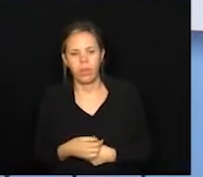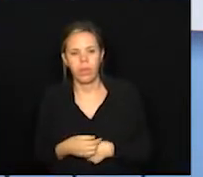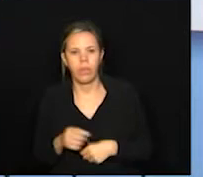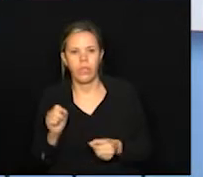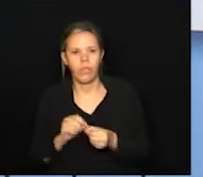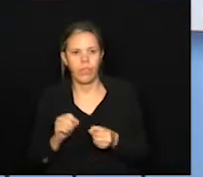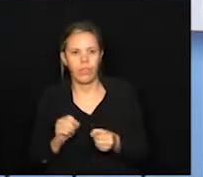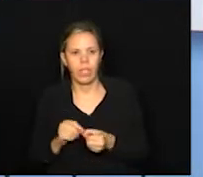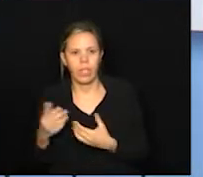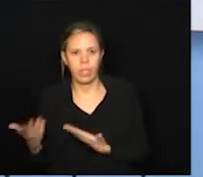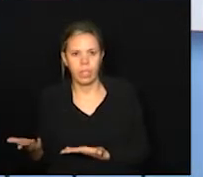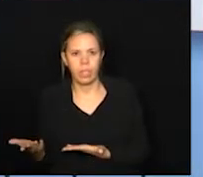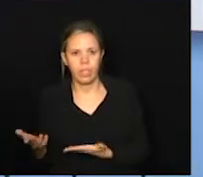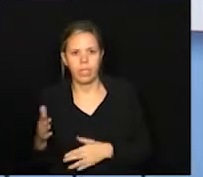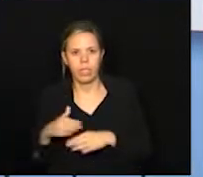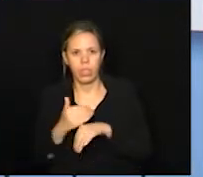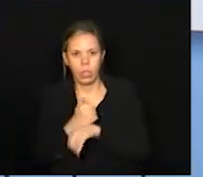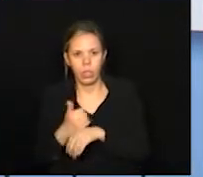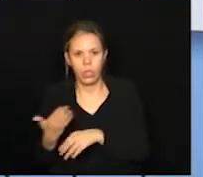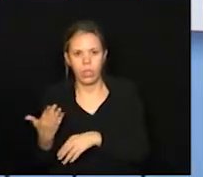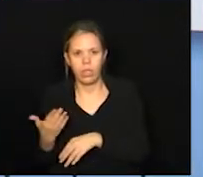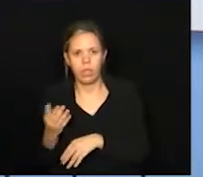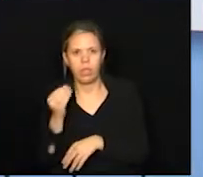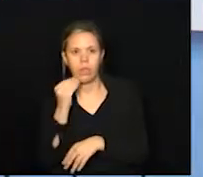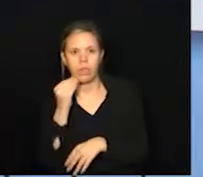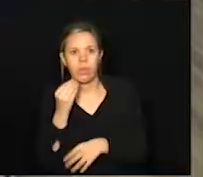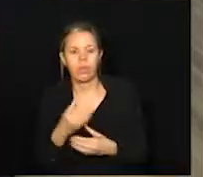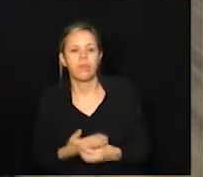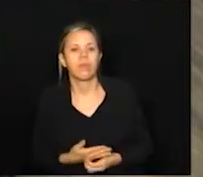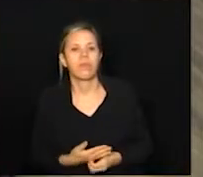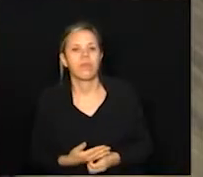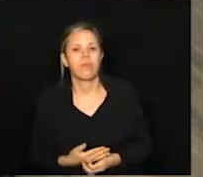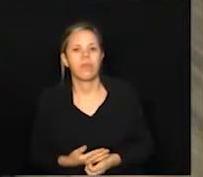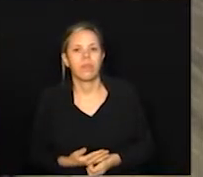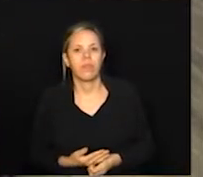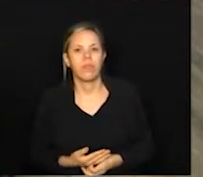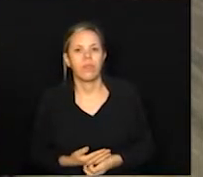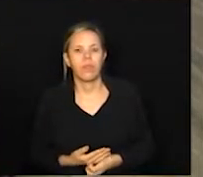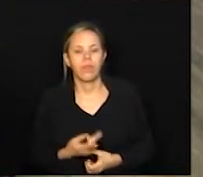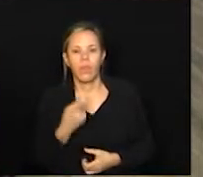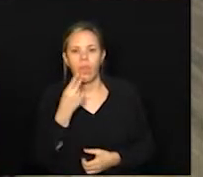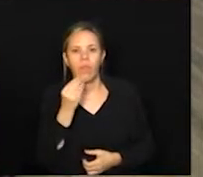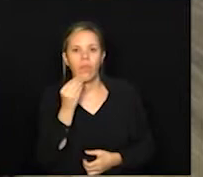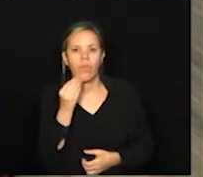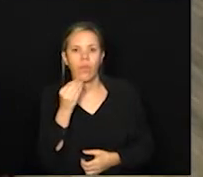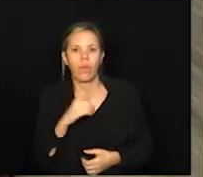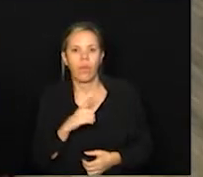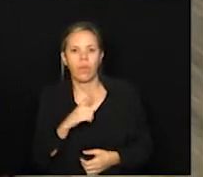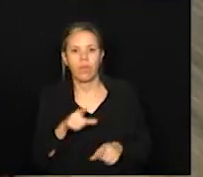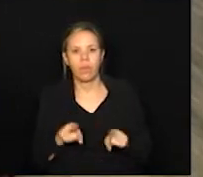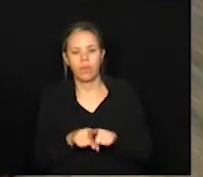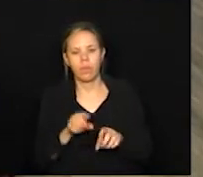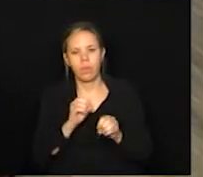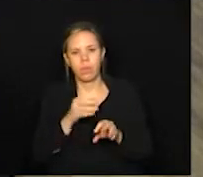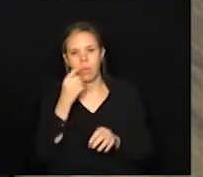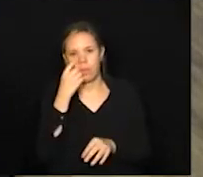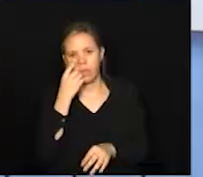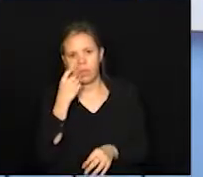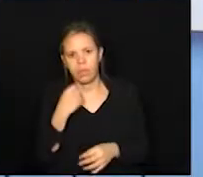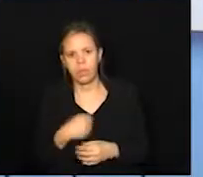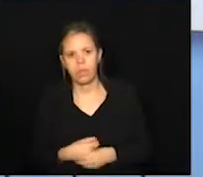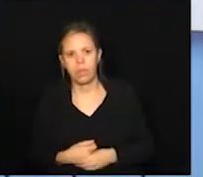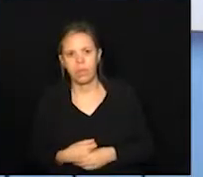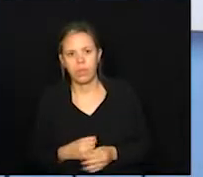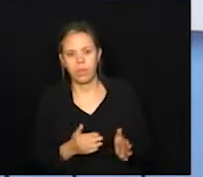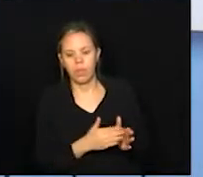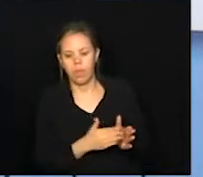fazer se profissionalizar, é uma oportunidade. Falando ainda em oportunidade, também na educação,